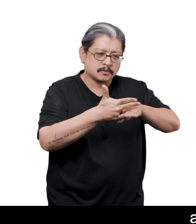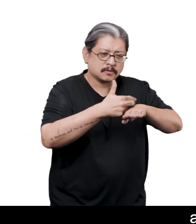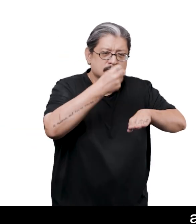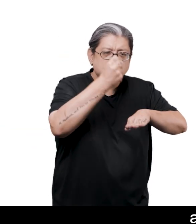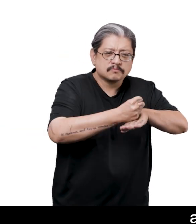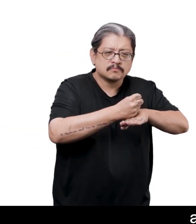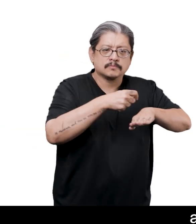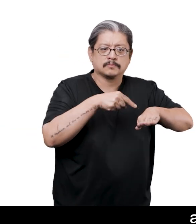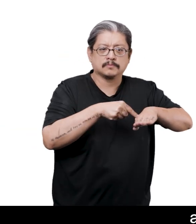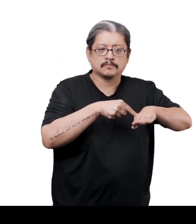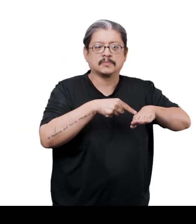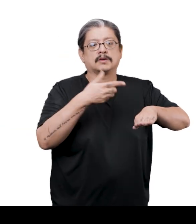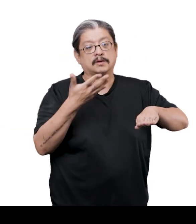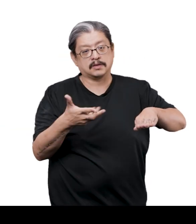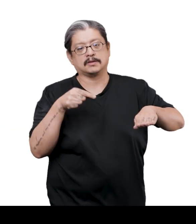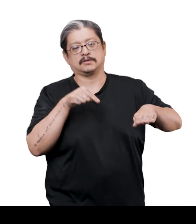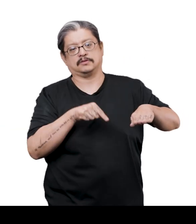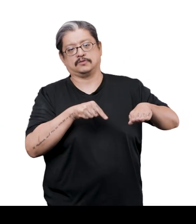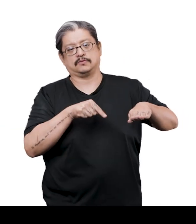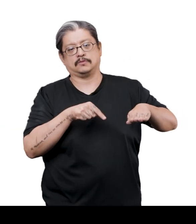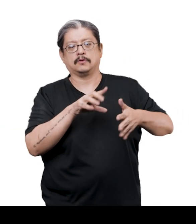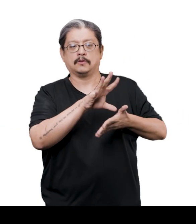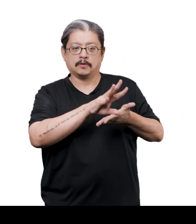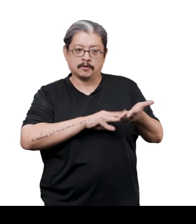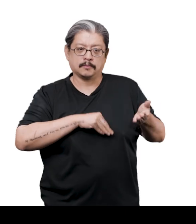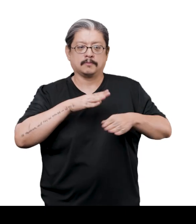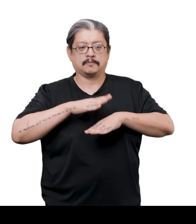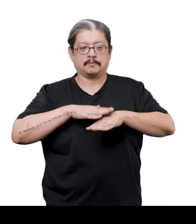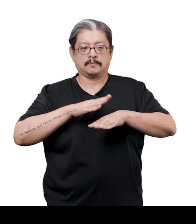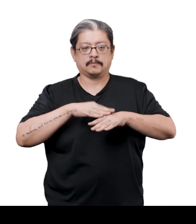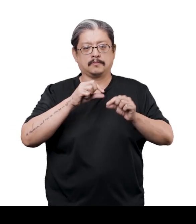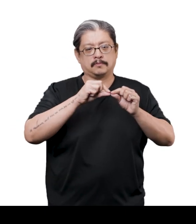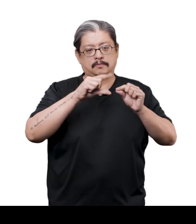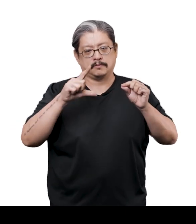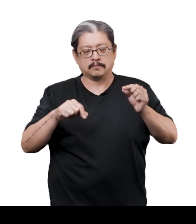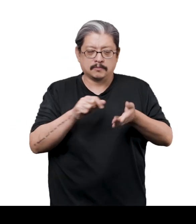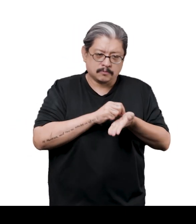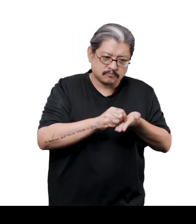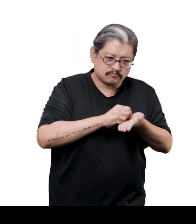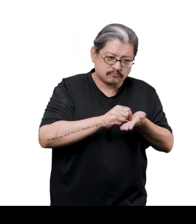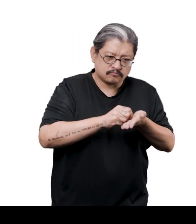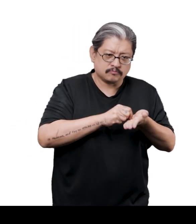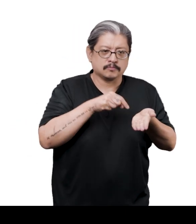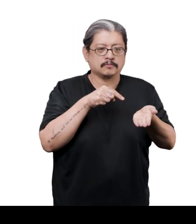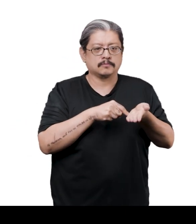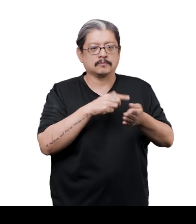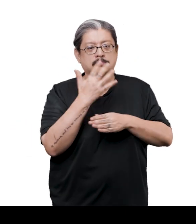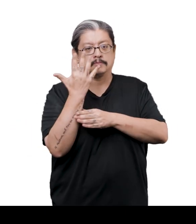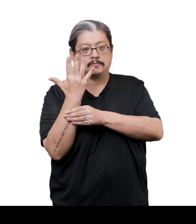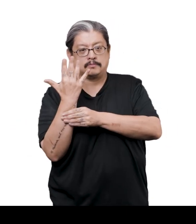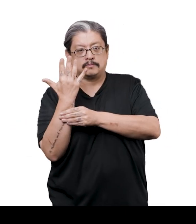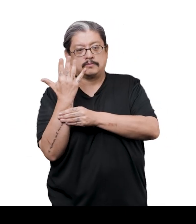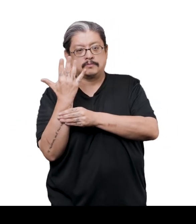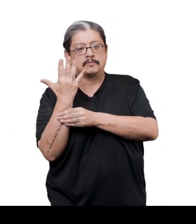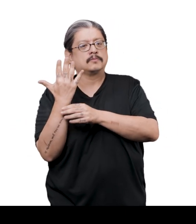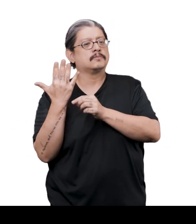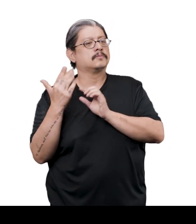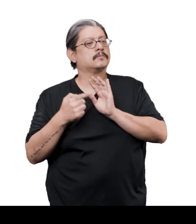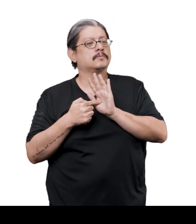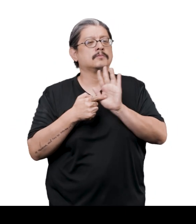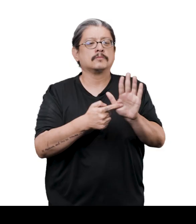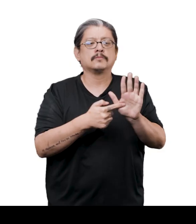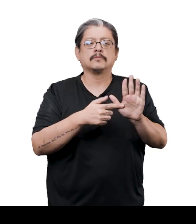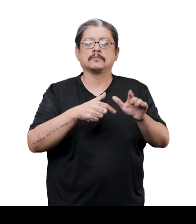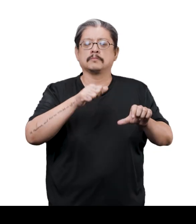moldagem em plantas e folhas. Ao contrário dos relevos em pedra, as moldagens de espécies vegetais fixam